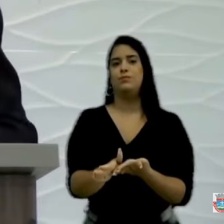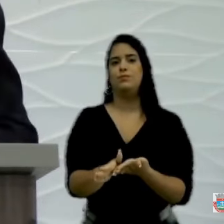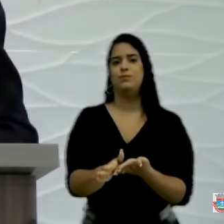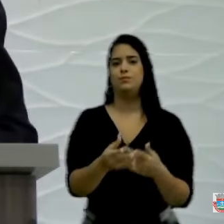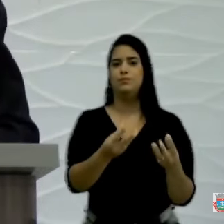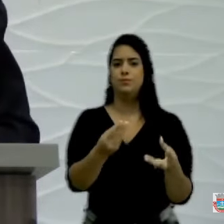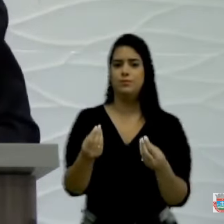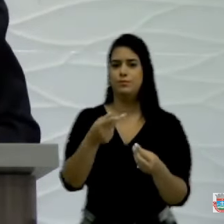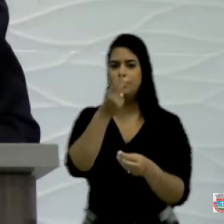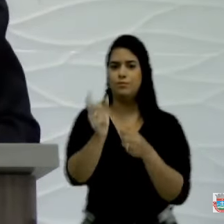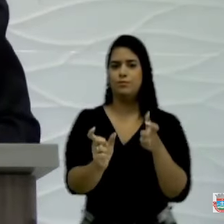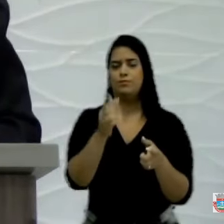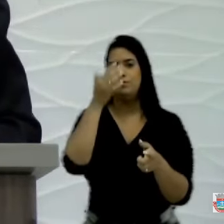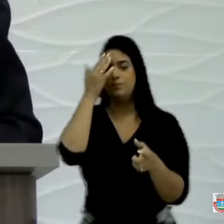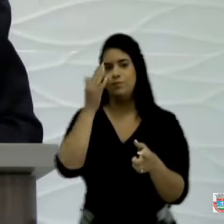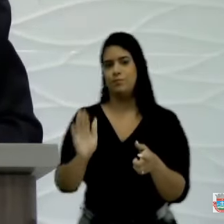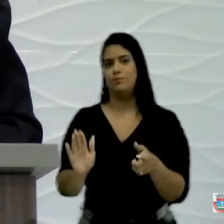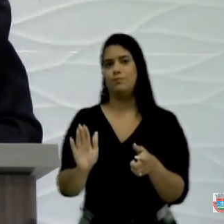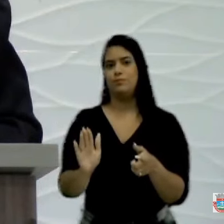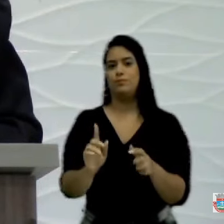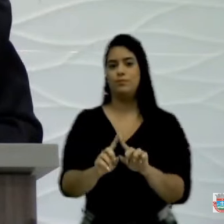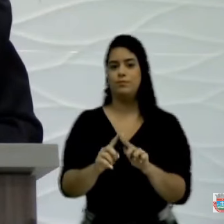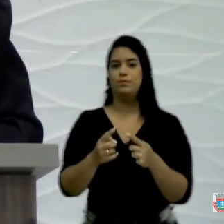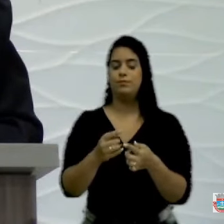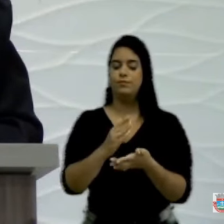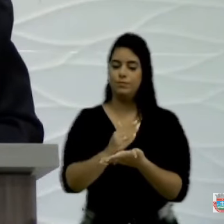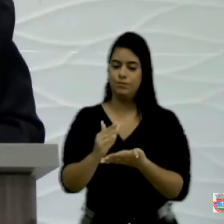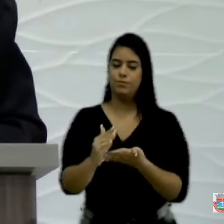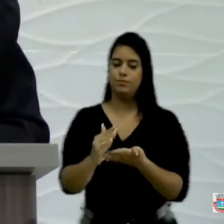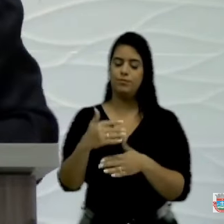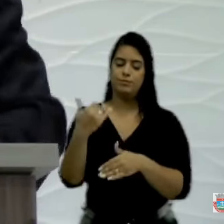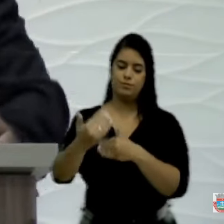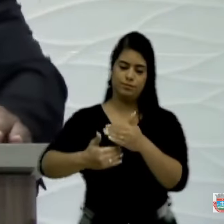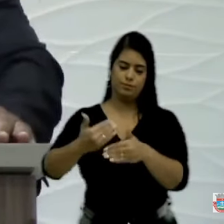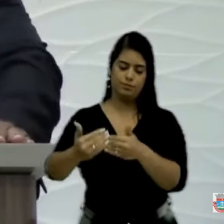não sabe. Mas vamos aqui.